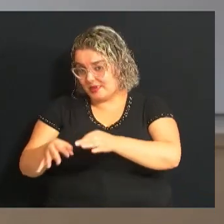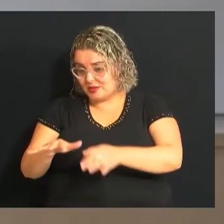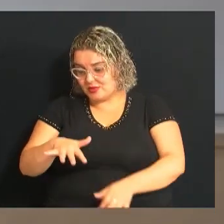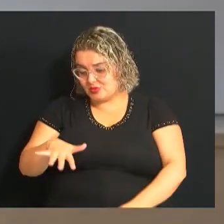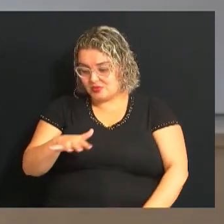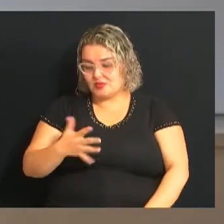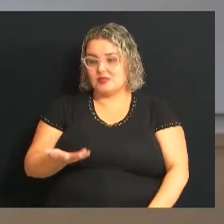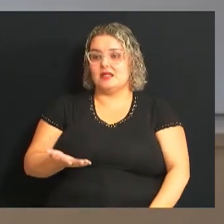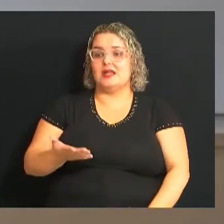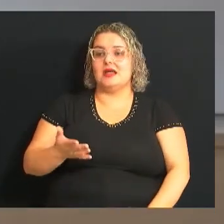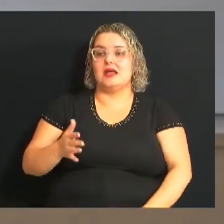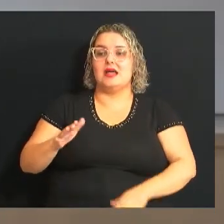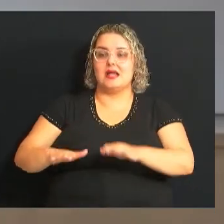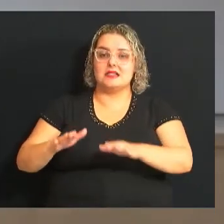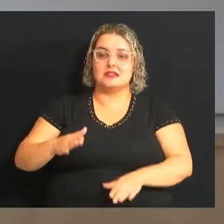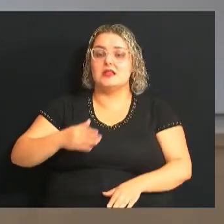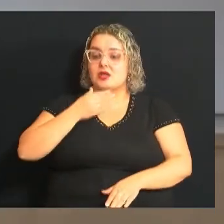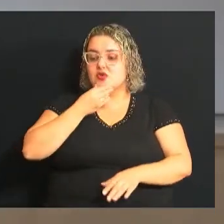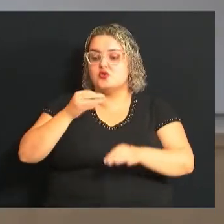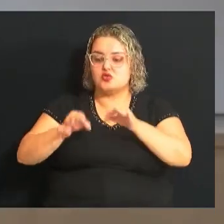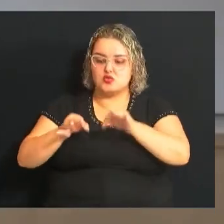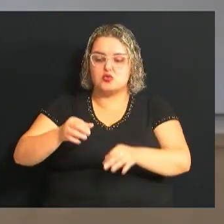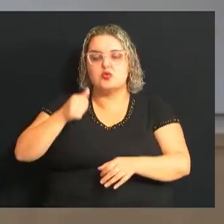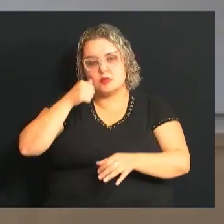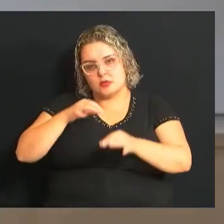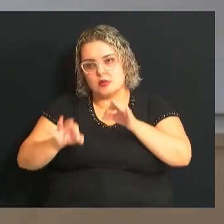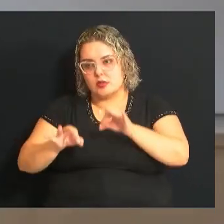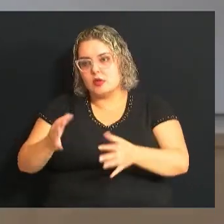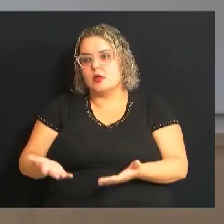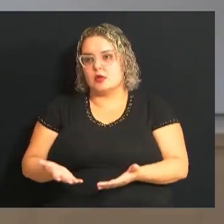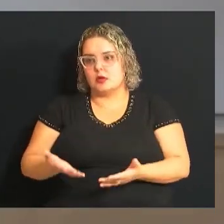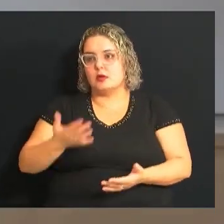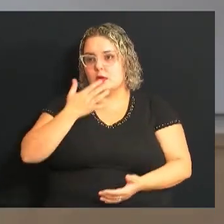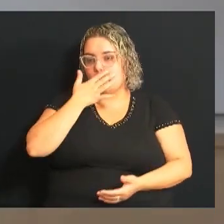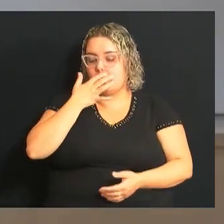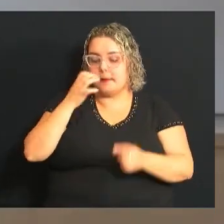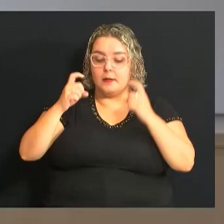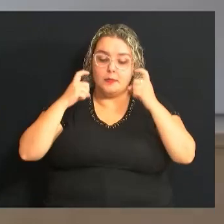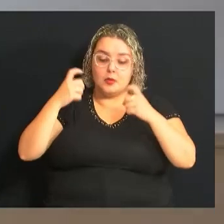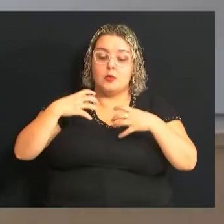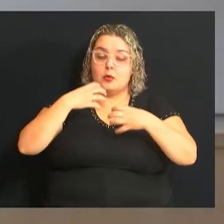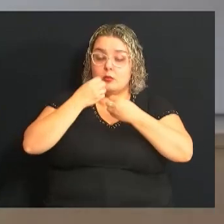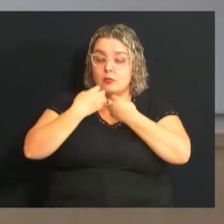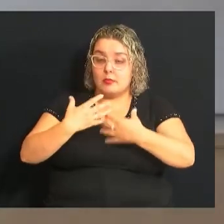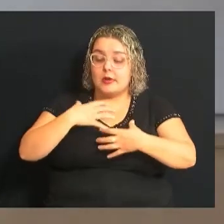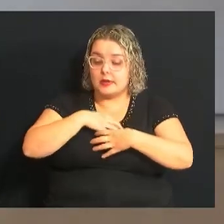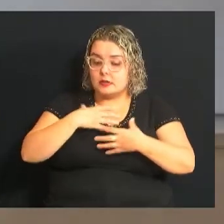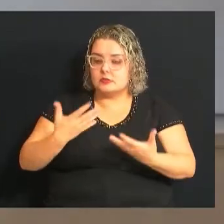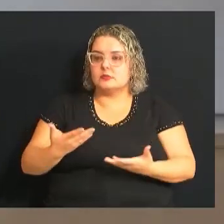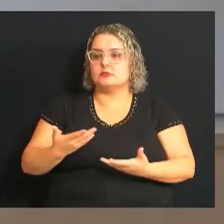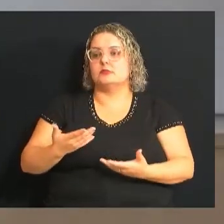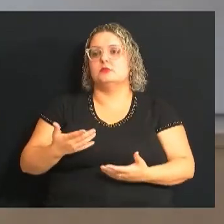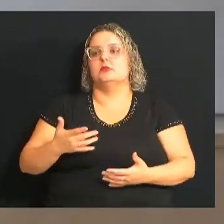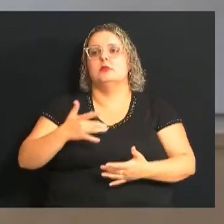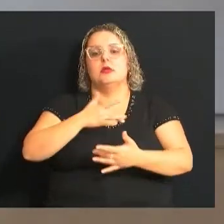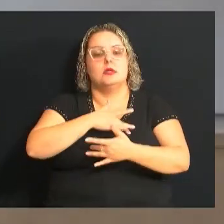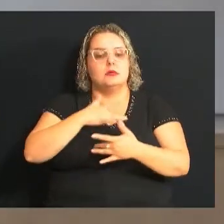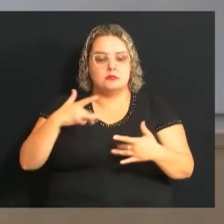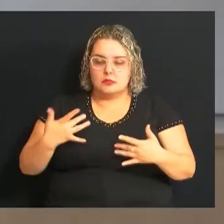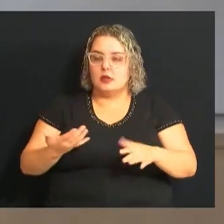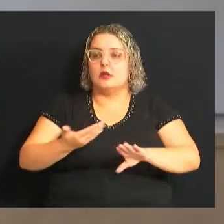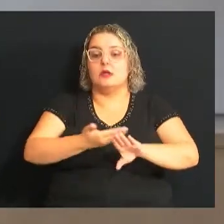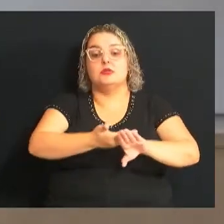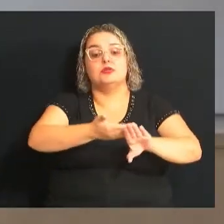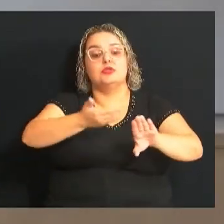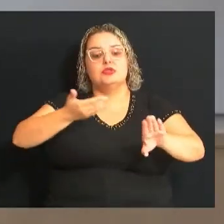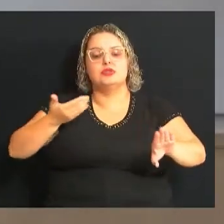juiz, liminarmente, preocupado, claro, com o bem-estar e com a saúde daquela criança, já afasta da convivência do outro